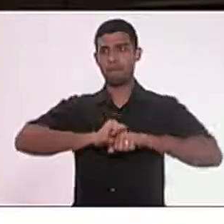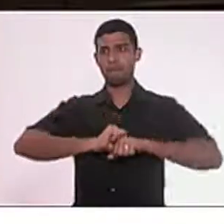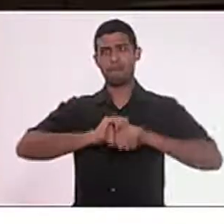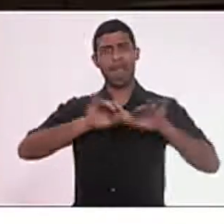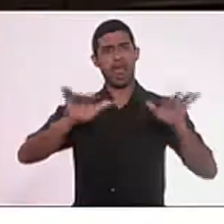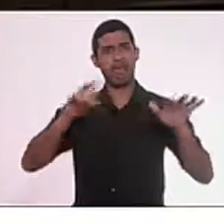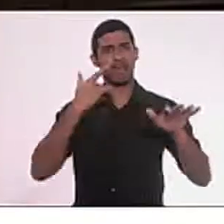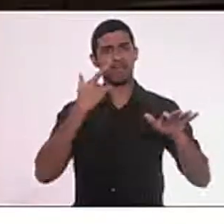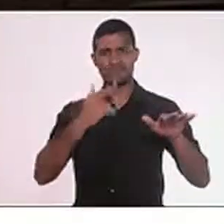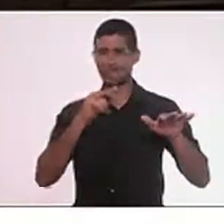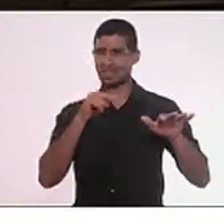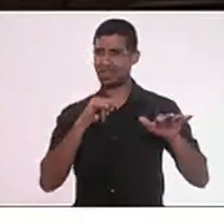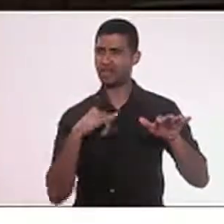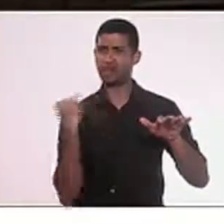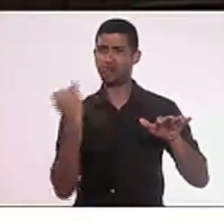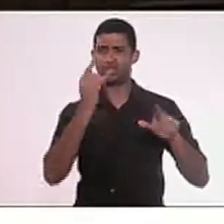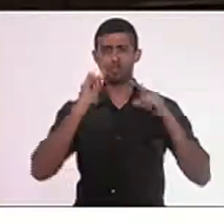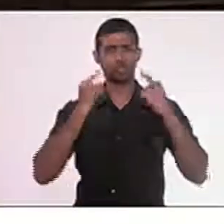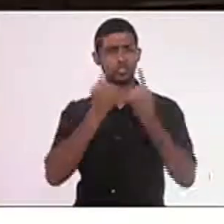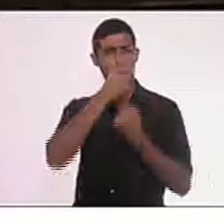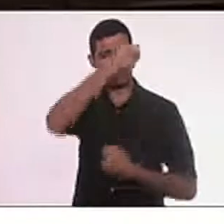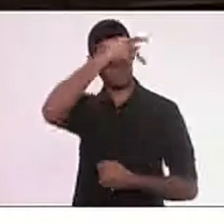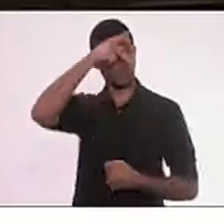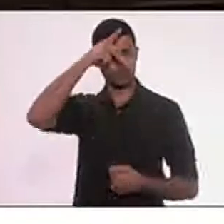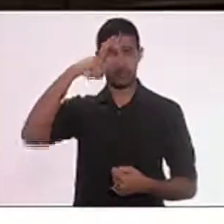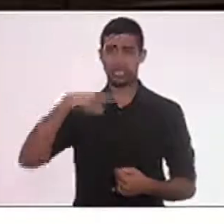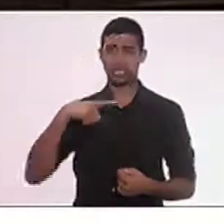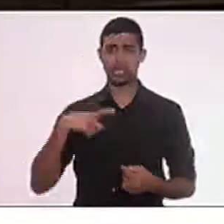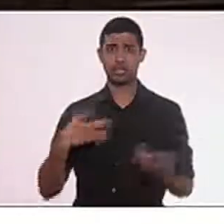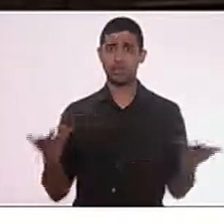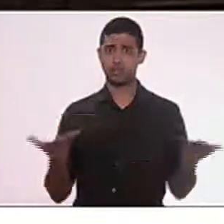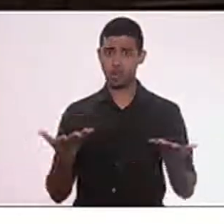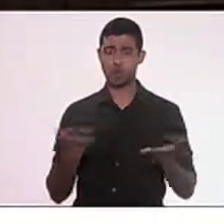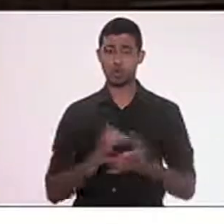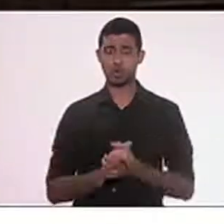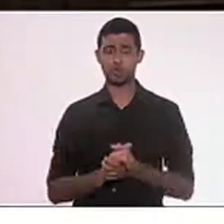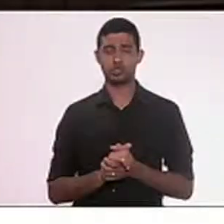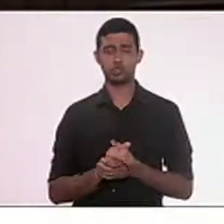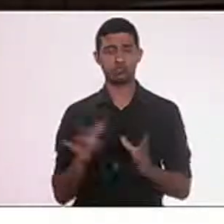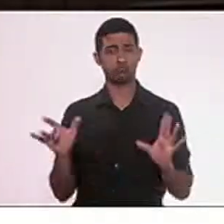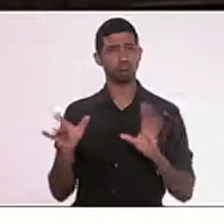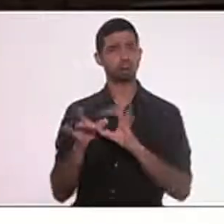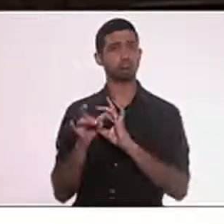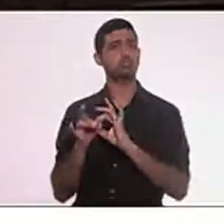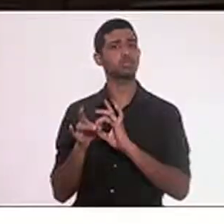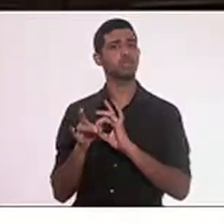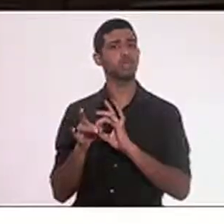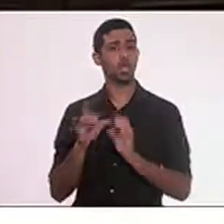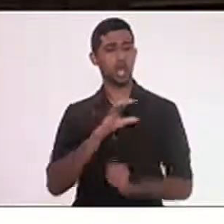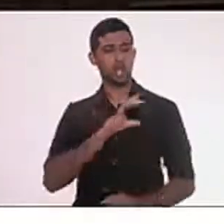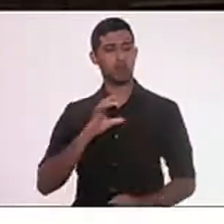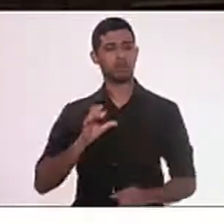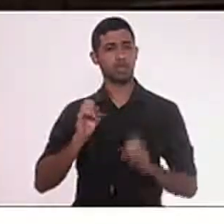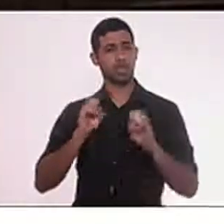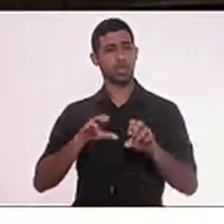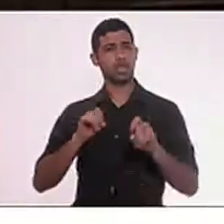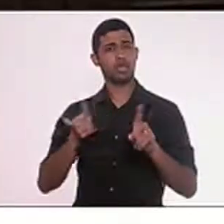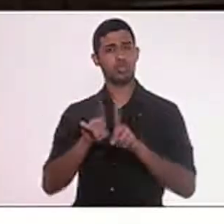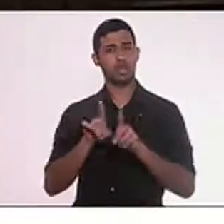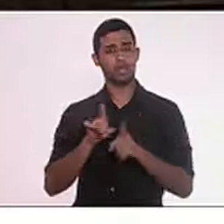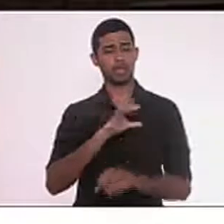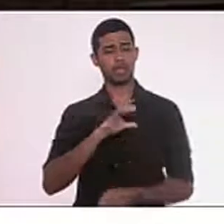uma importante audiência pública que fizemos hoje, em conjunto, Comissão de Educação e Comissão de